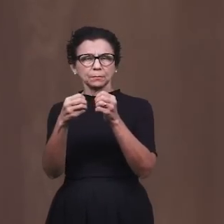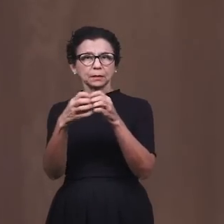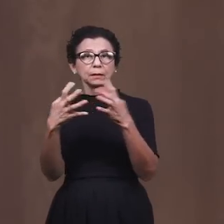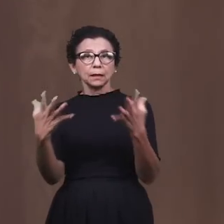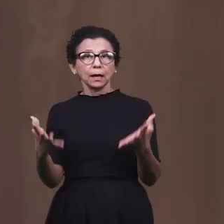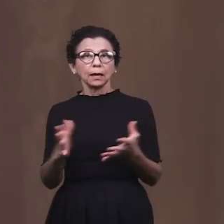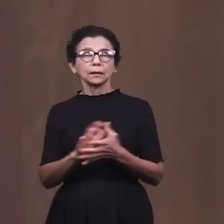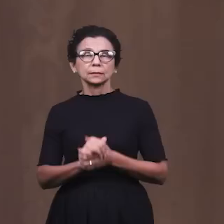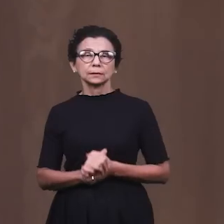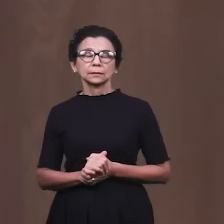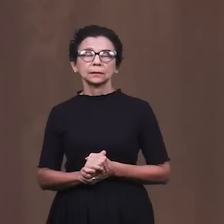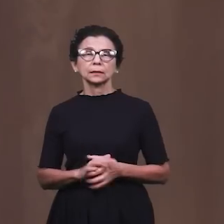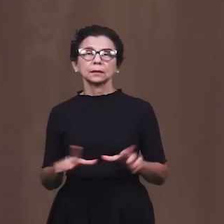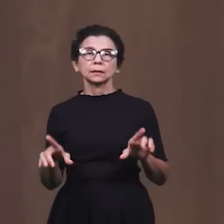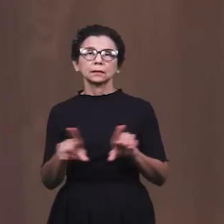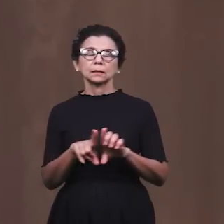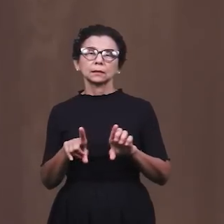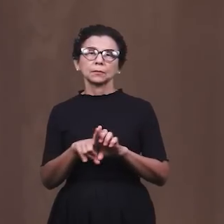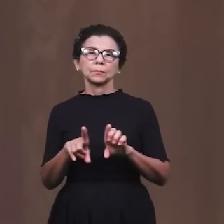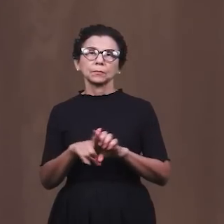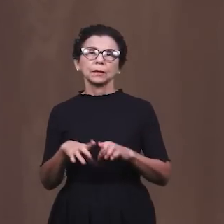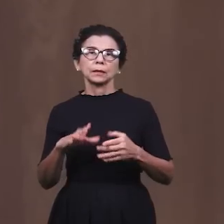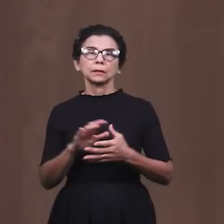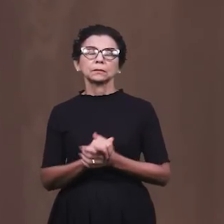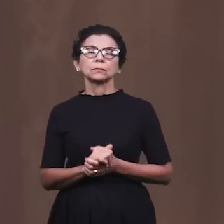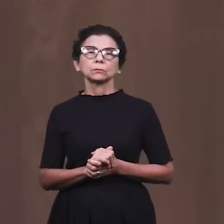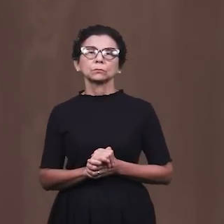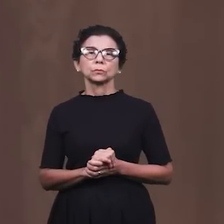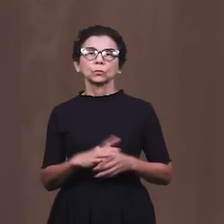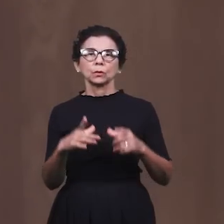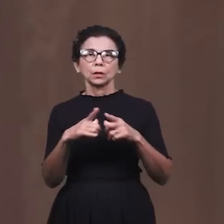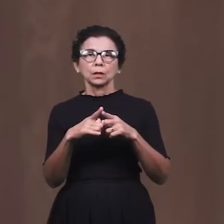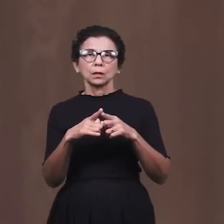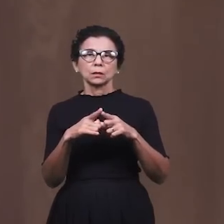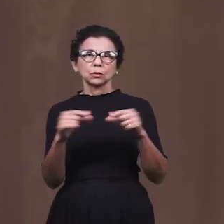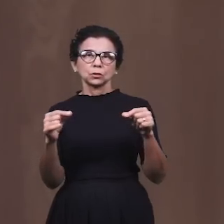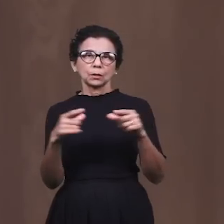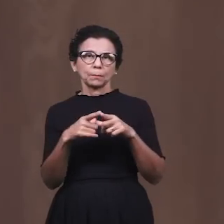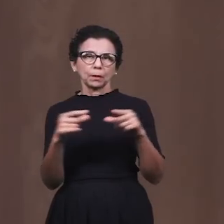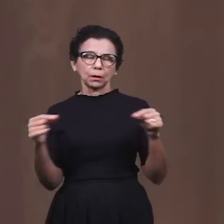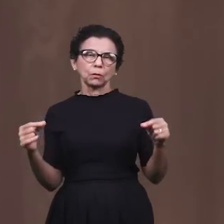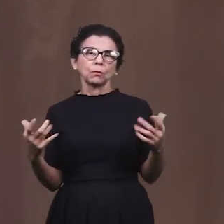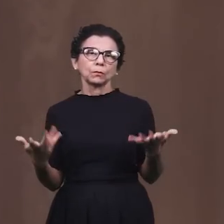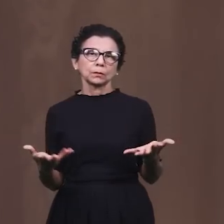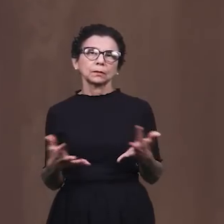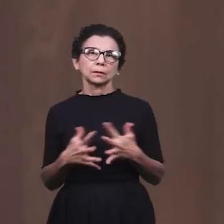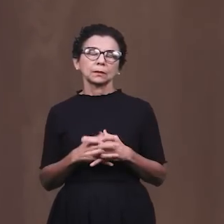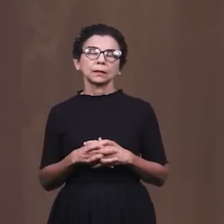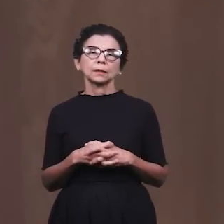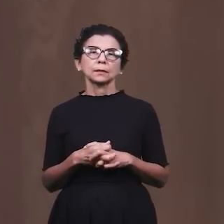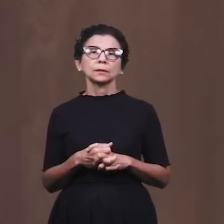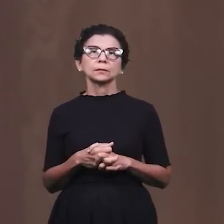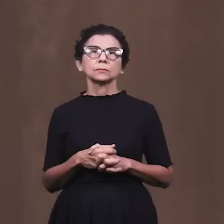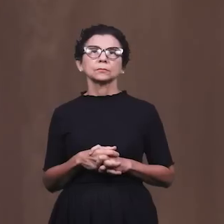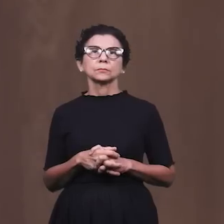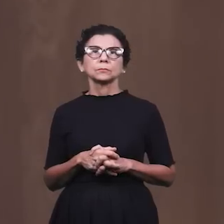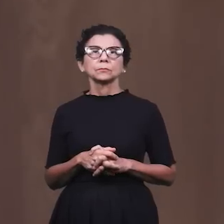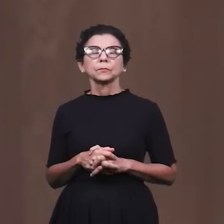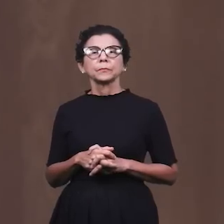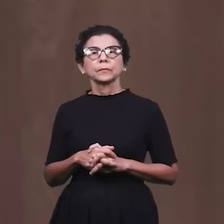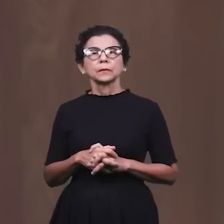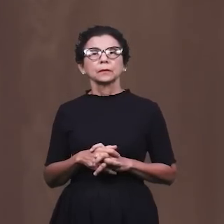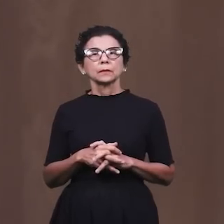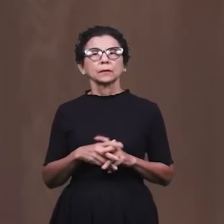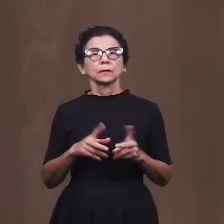também eu venho cuidando do trabalho do Japão já há muitos anos. Uhum. Naturalmente, hoje, as igrejas do Japão e da Coreia do